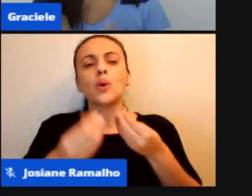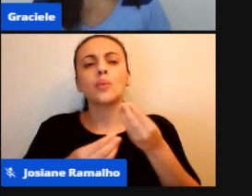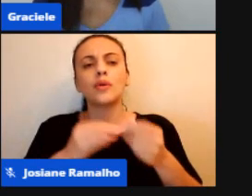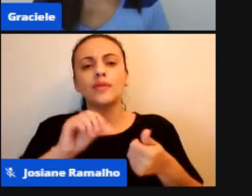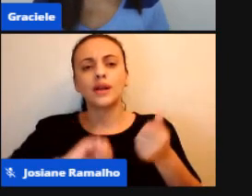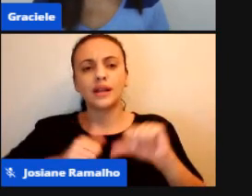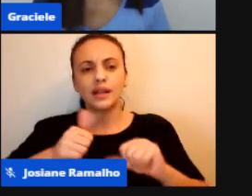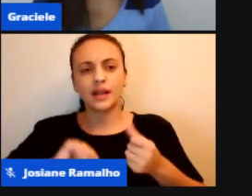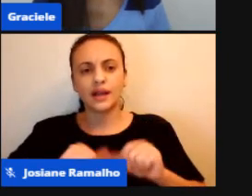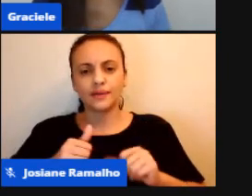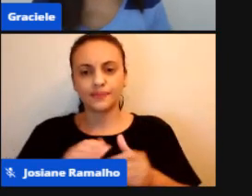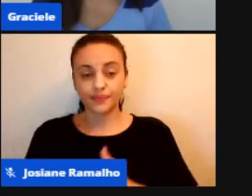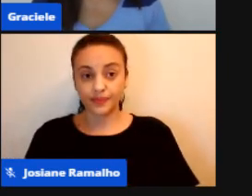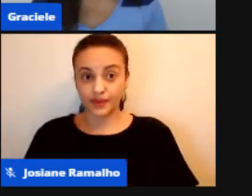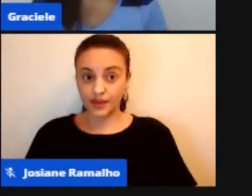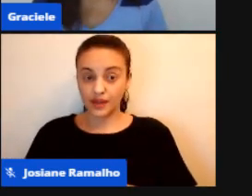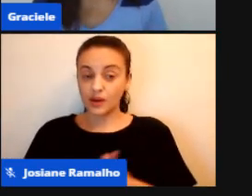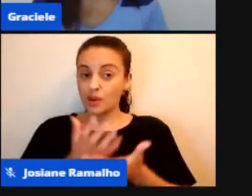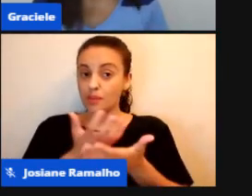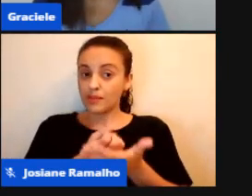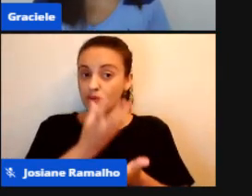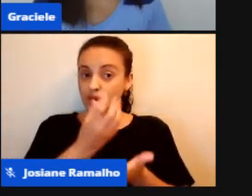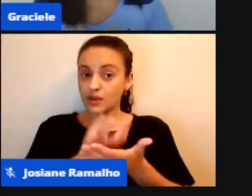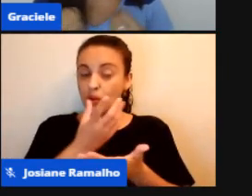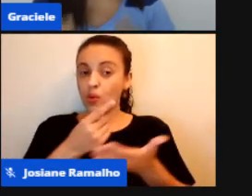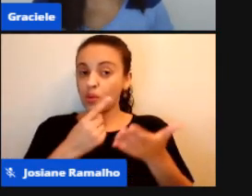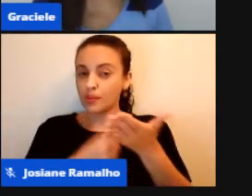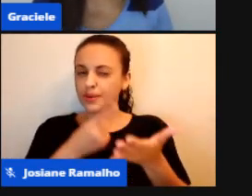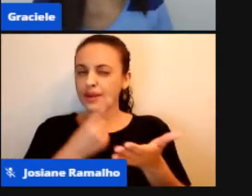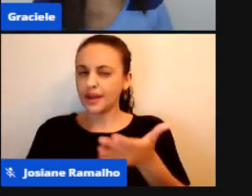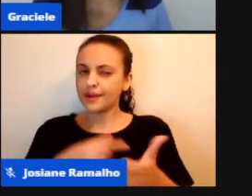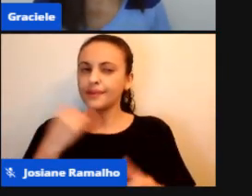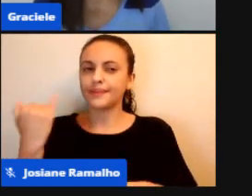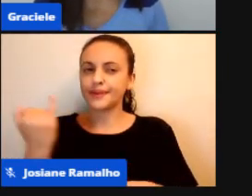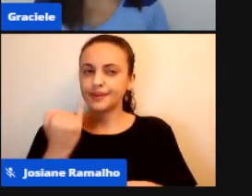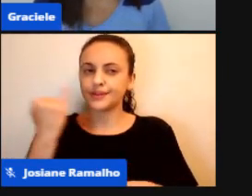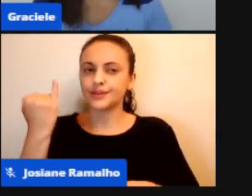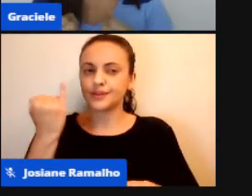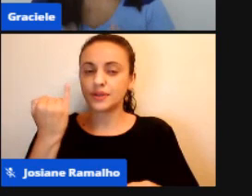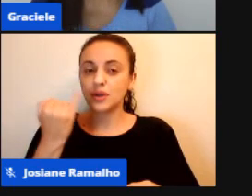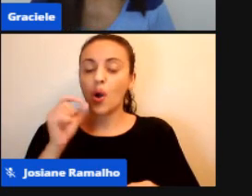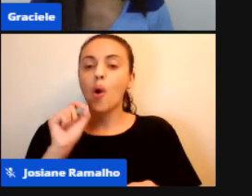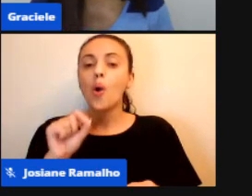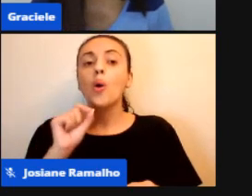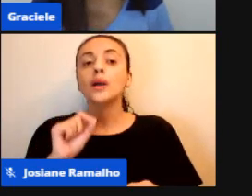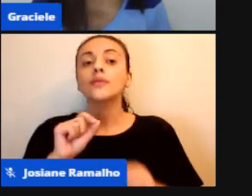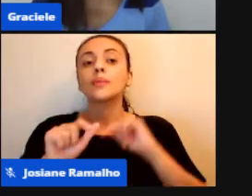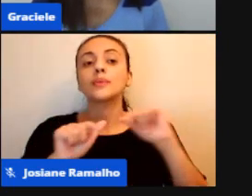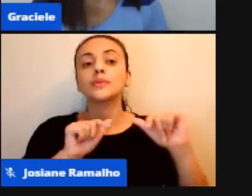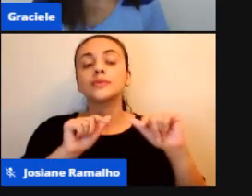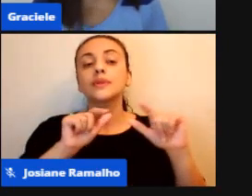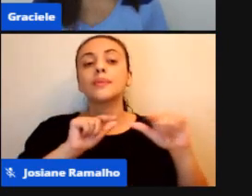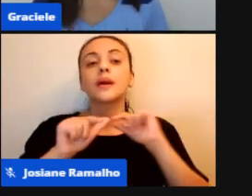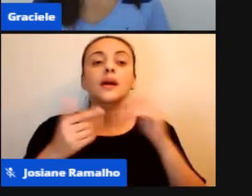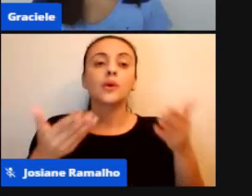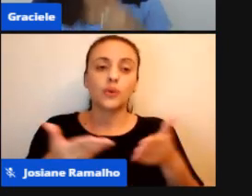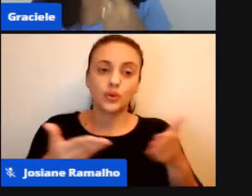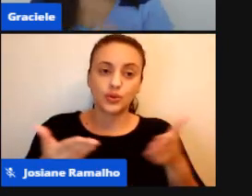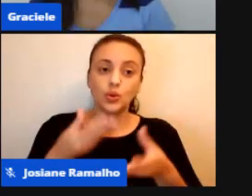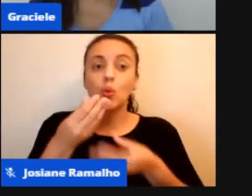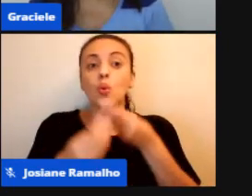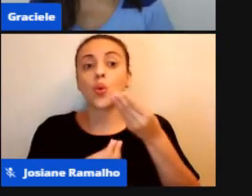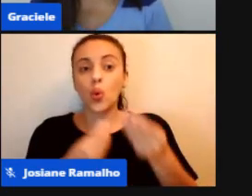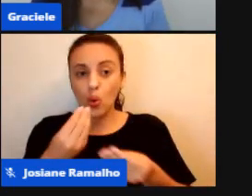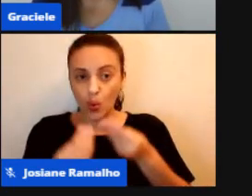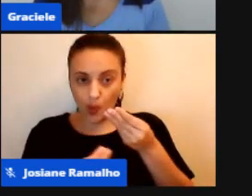alfabetização, o combinado é muito importante. O que vamos trabalhar hoje, a forma de que vamos trabalhar, o que